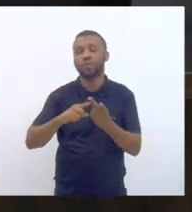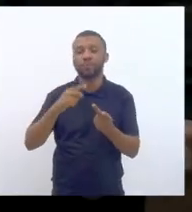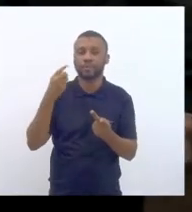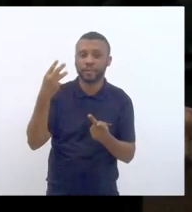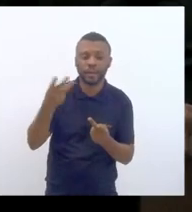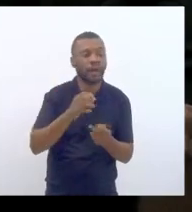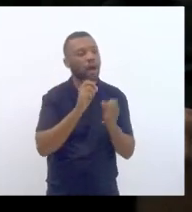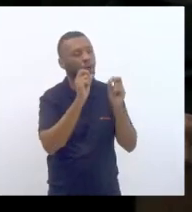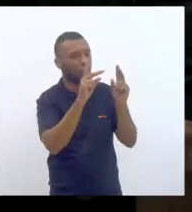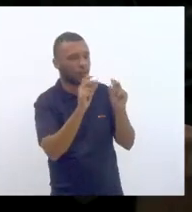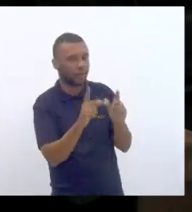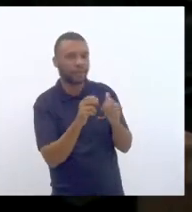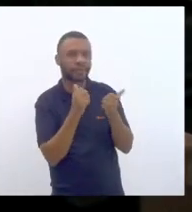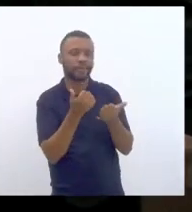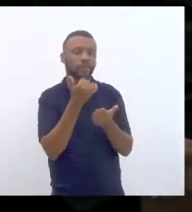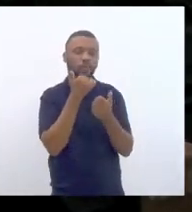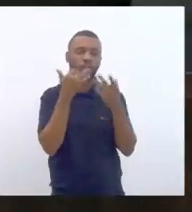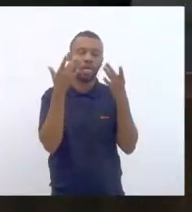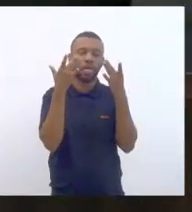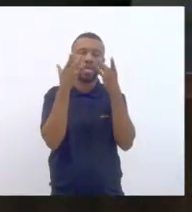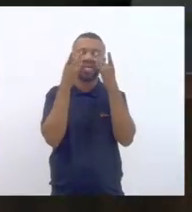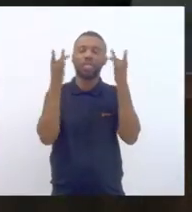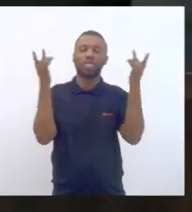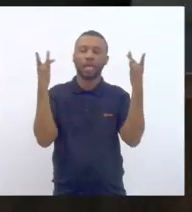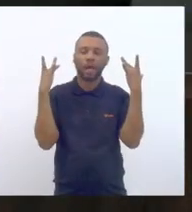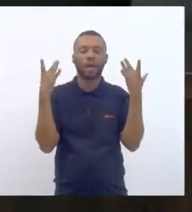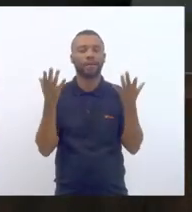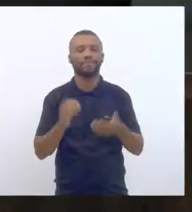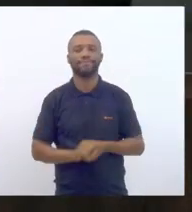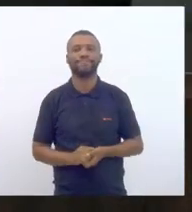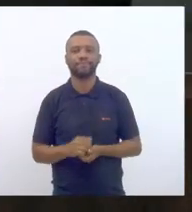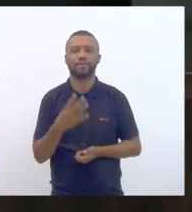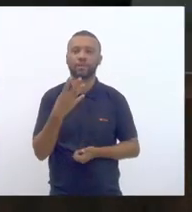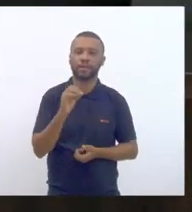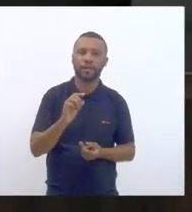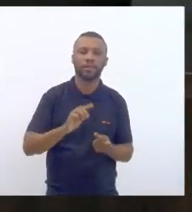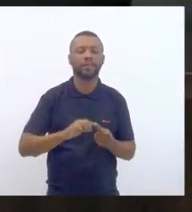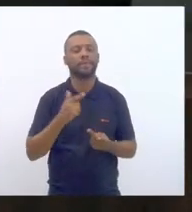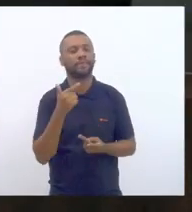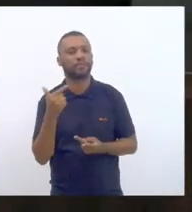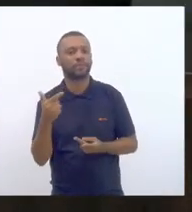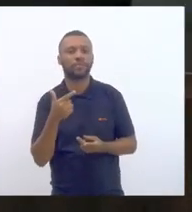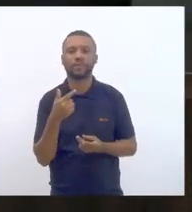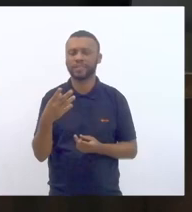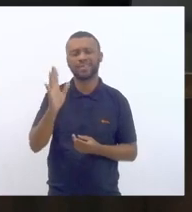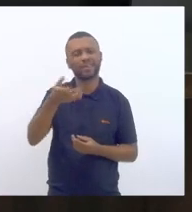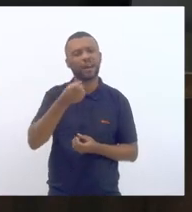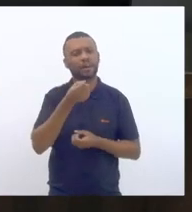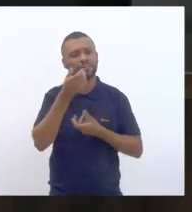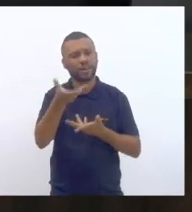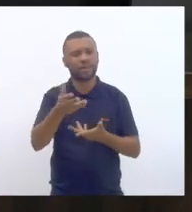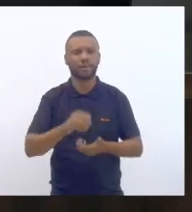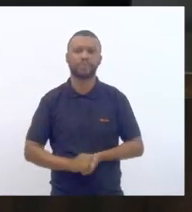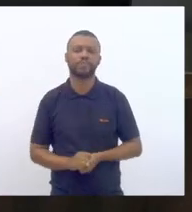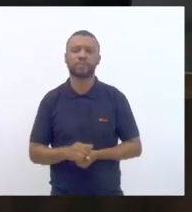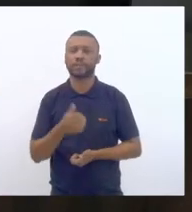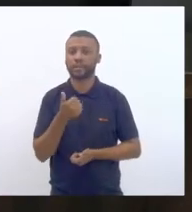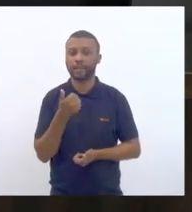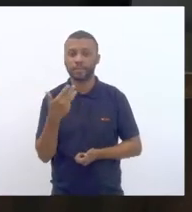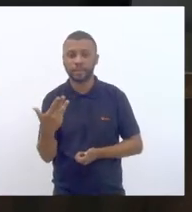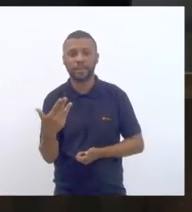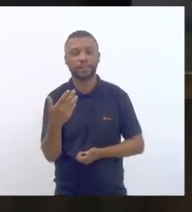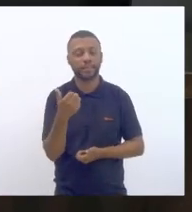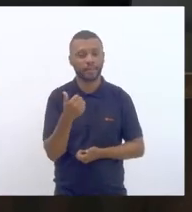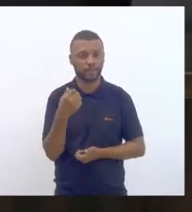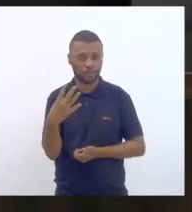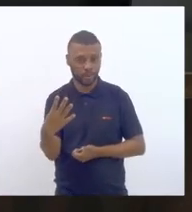Ah, tá, cantou, eu tá? Não ouvi. 40... 22, 23, já cantei. Então, 13º e 14º